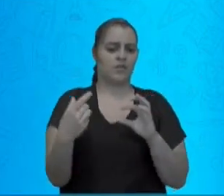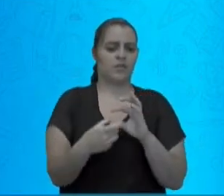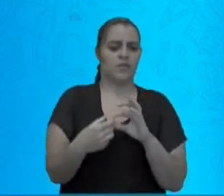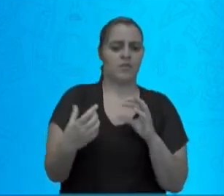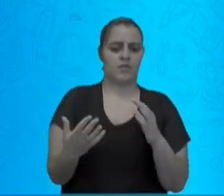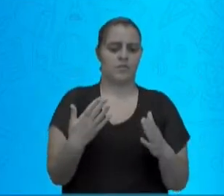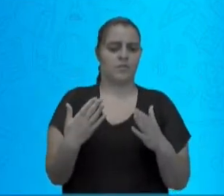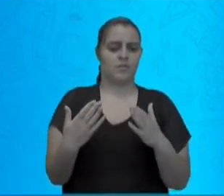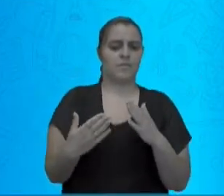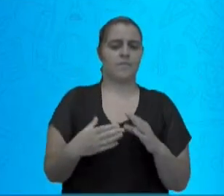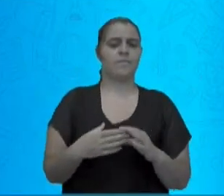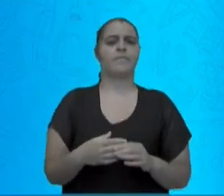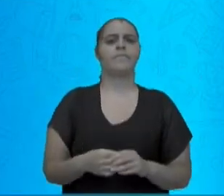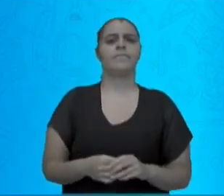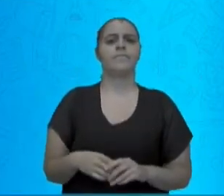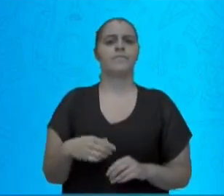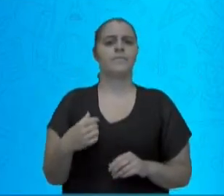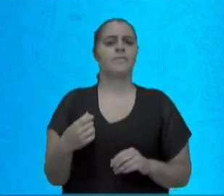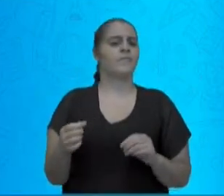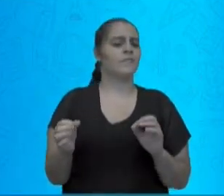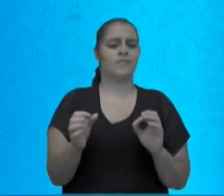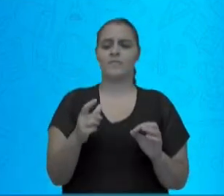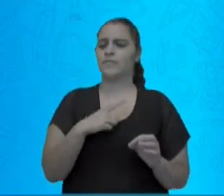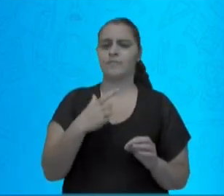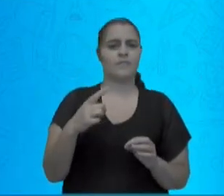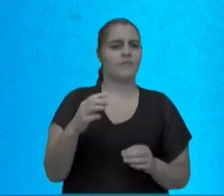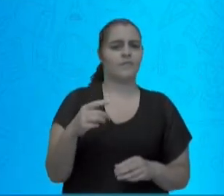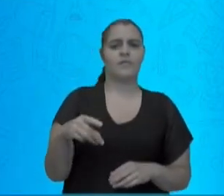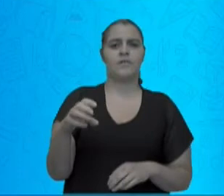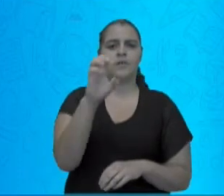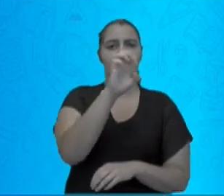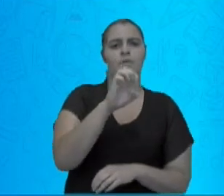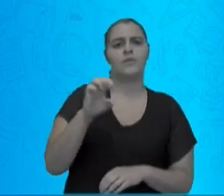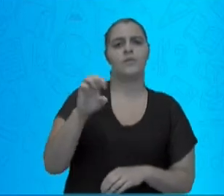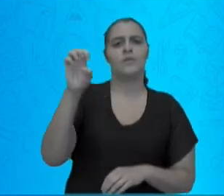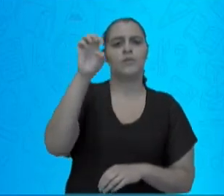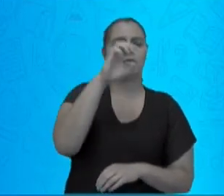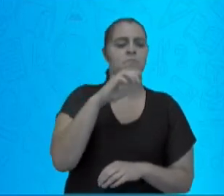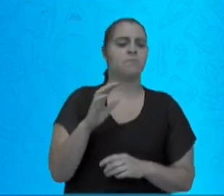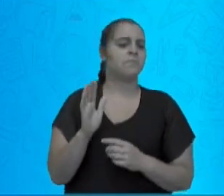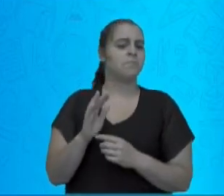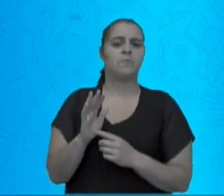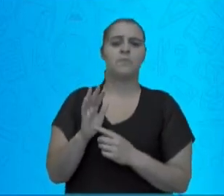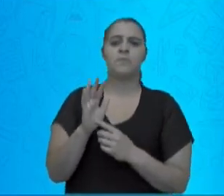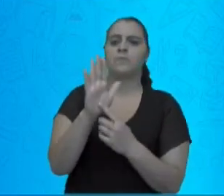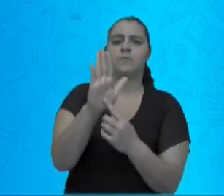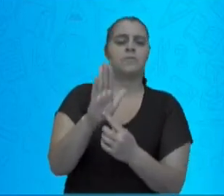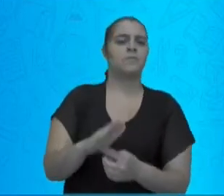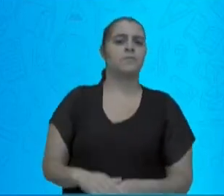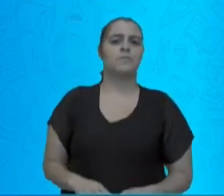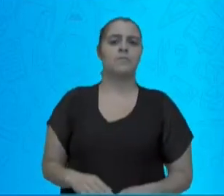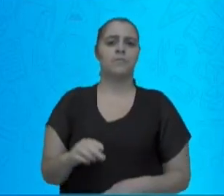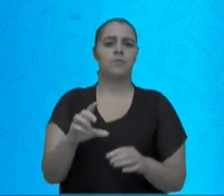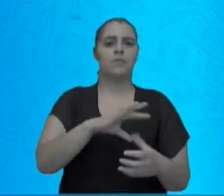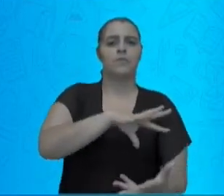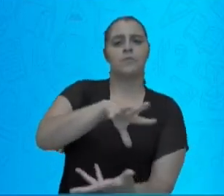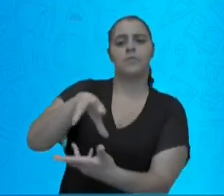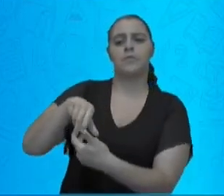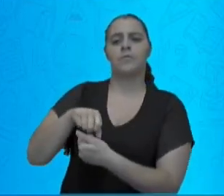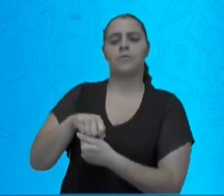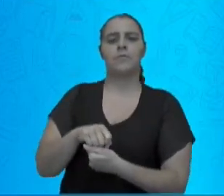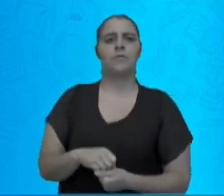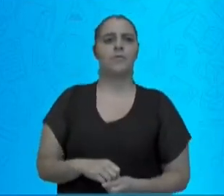internacionalmente, como eles não formam um Estado, eles não têm reconhecimento internacional.